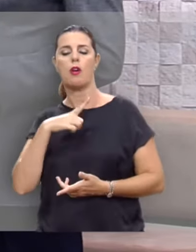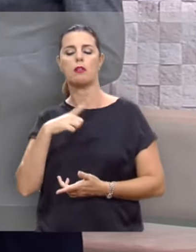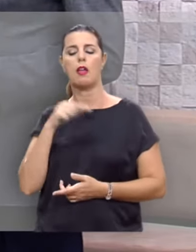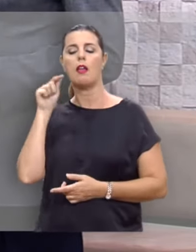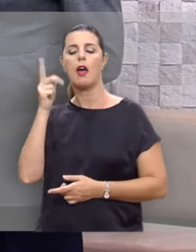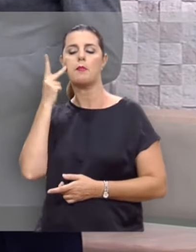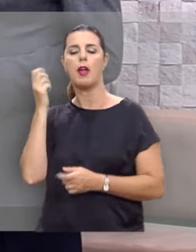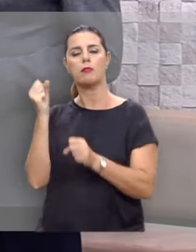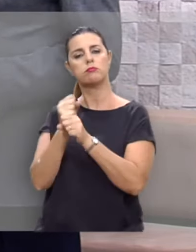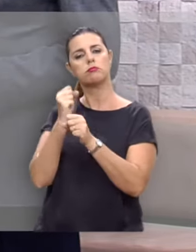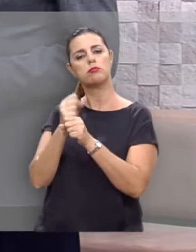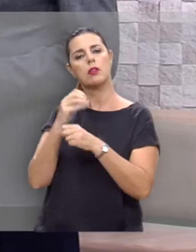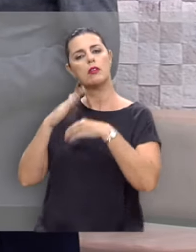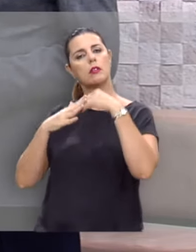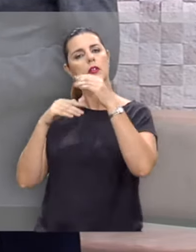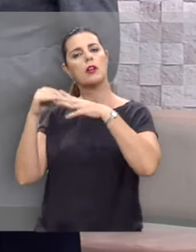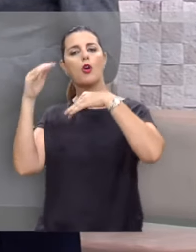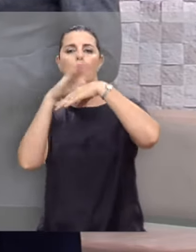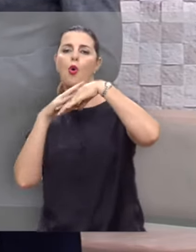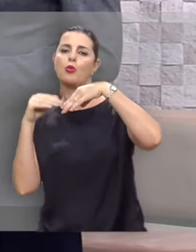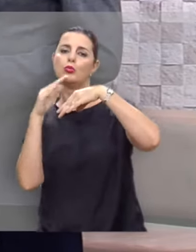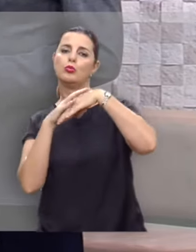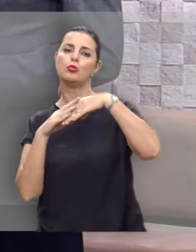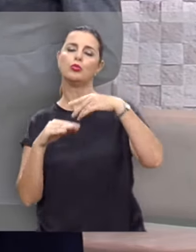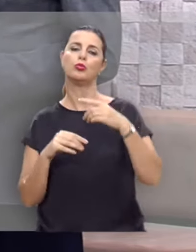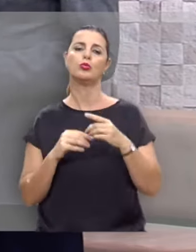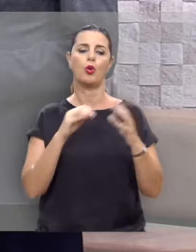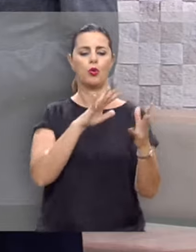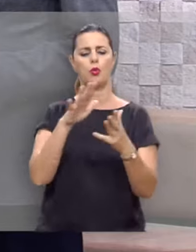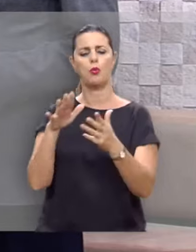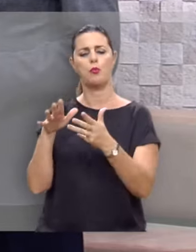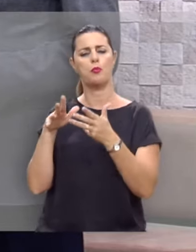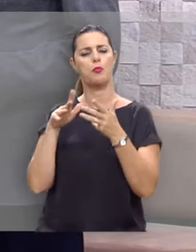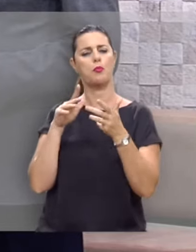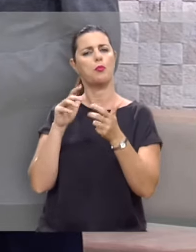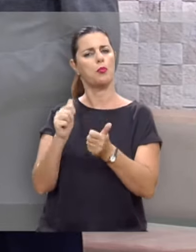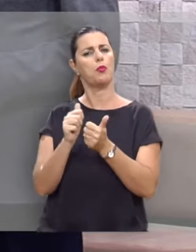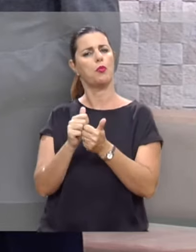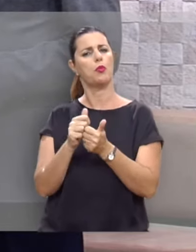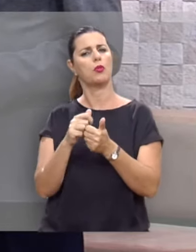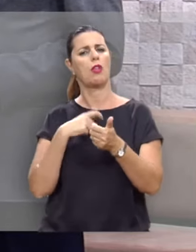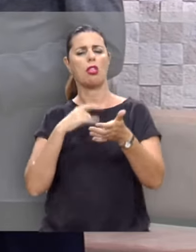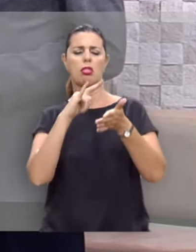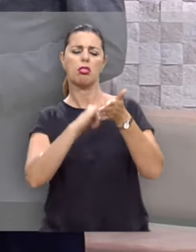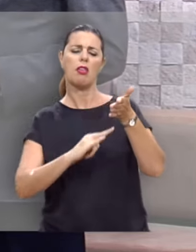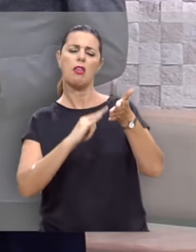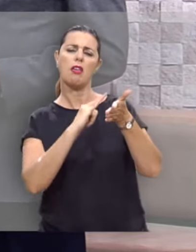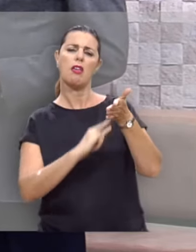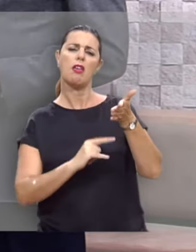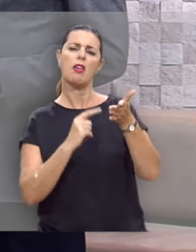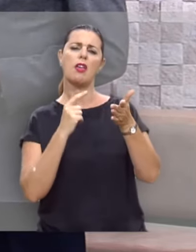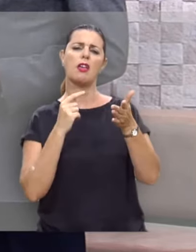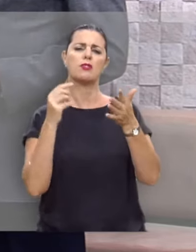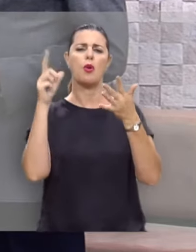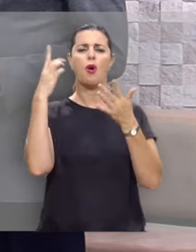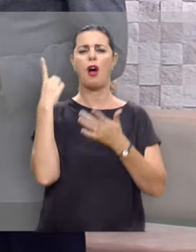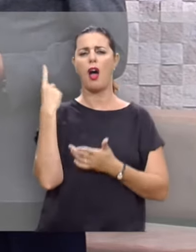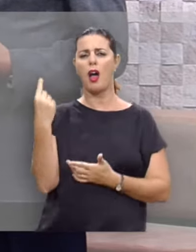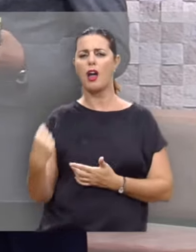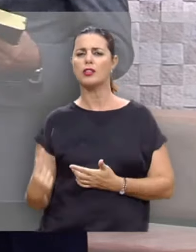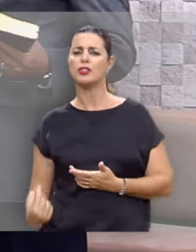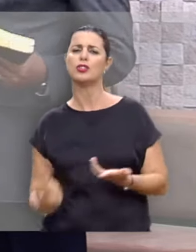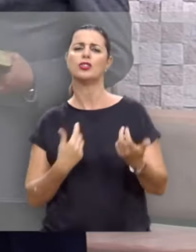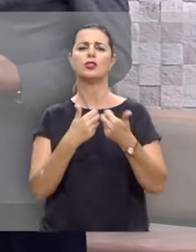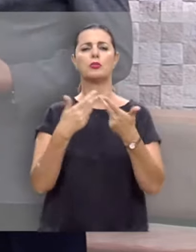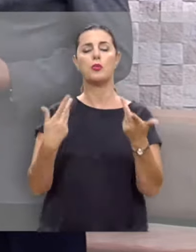tem lá para edificação, para o consolo, né? É verdade. Um mundo são versículos bíblicos, são textos, artigos, num mundo